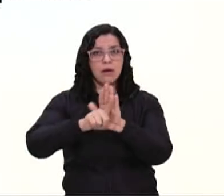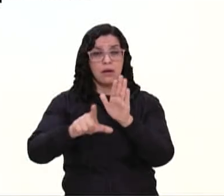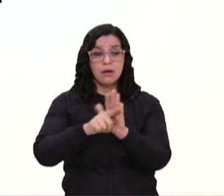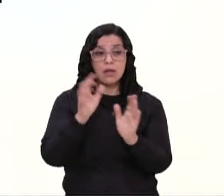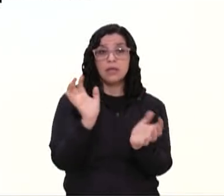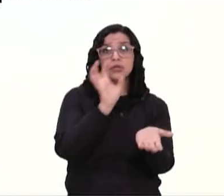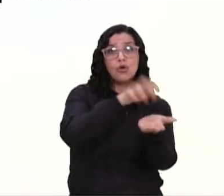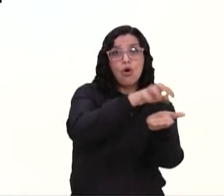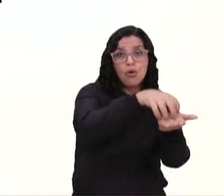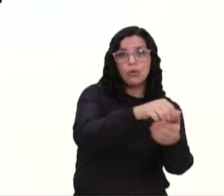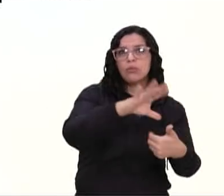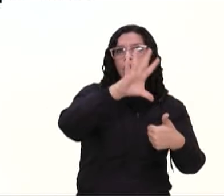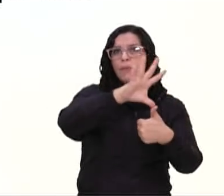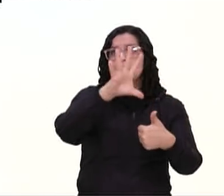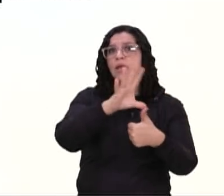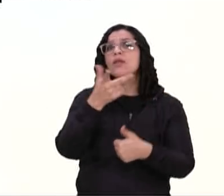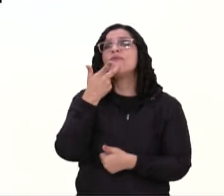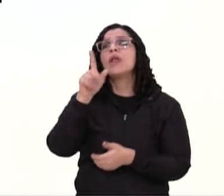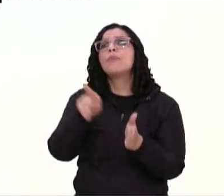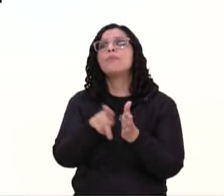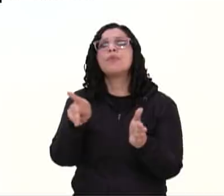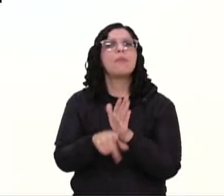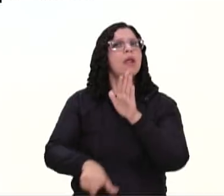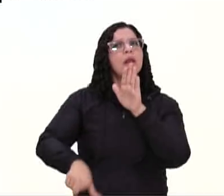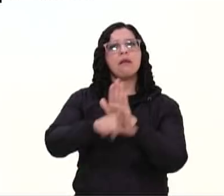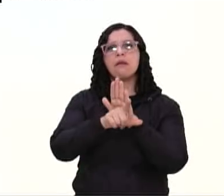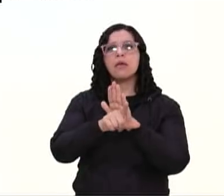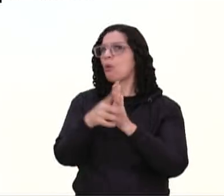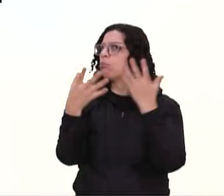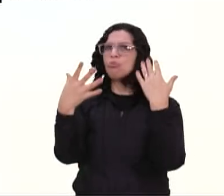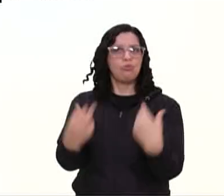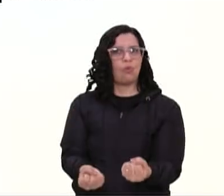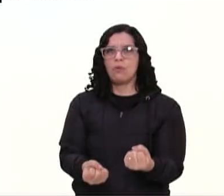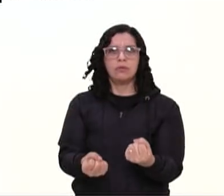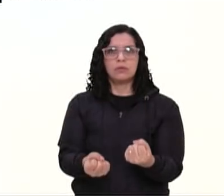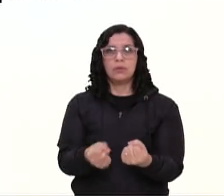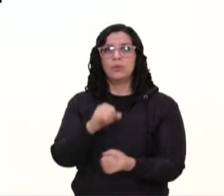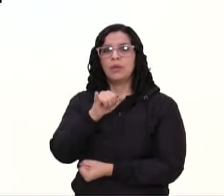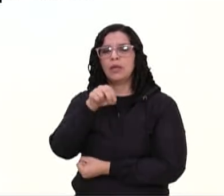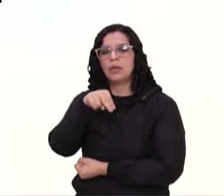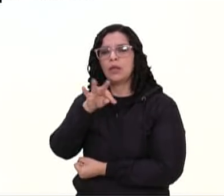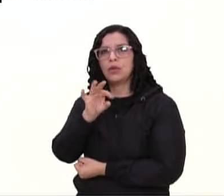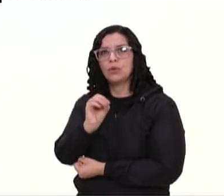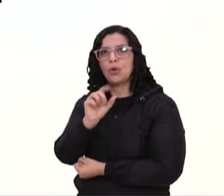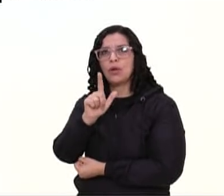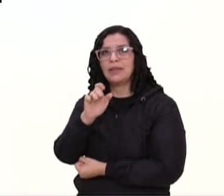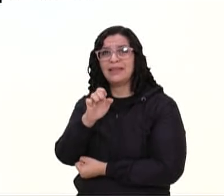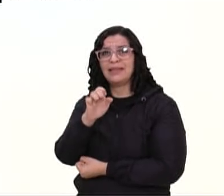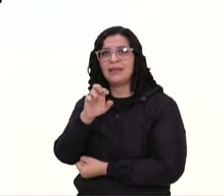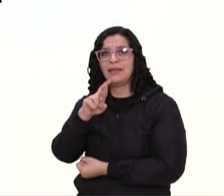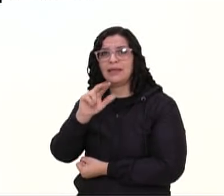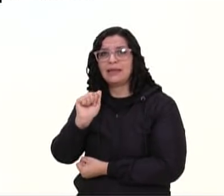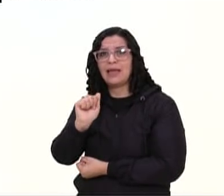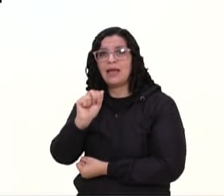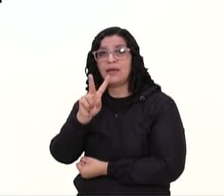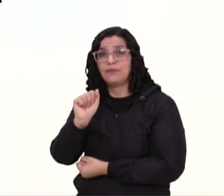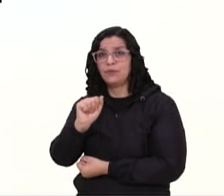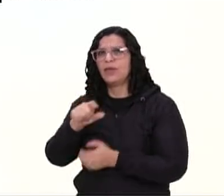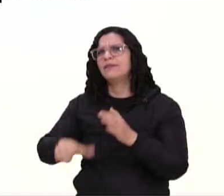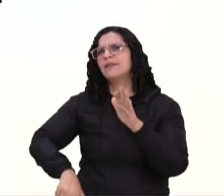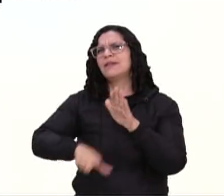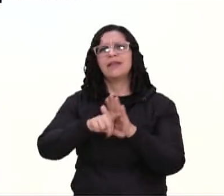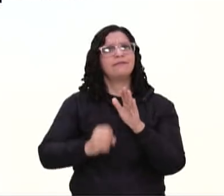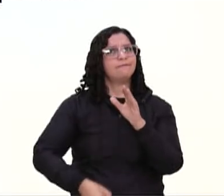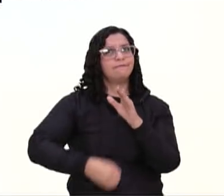colonos americanos vão chamar de leis intoleráveis. Aqui não era uma lei só, são várias, mas a gente vai reunir nesse pacote e vamos dar esse